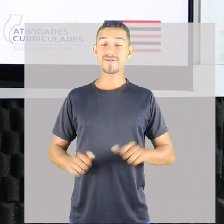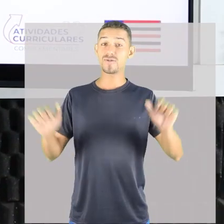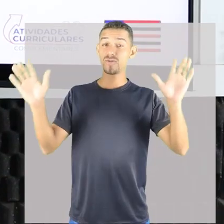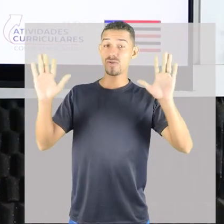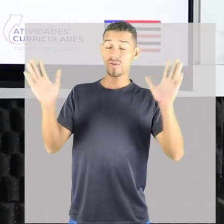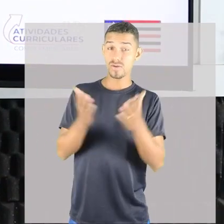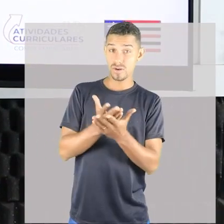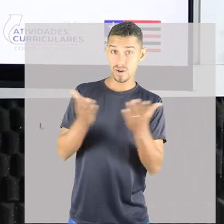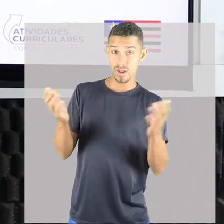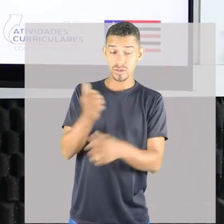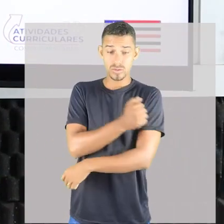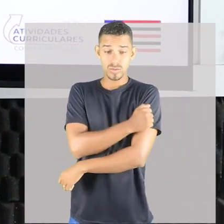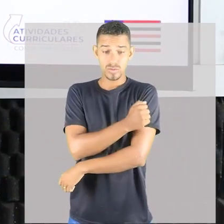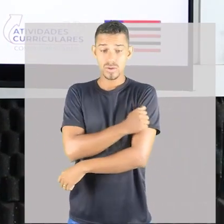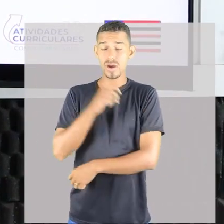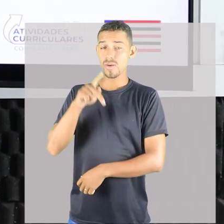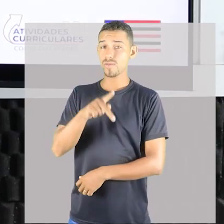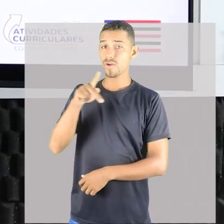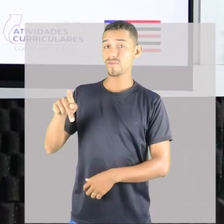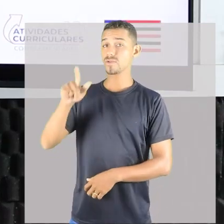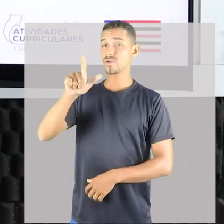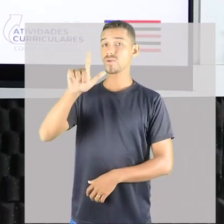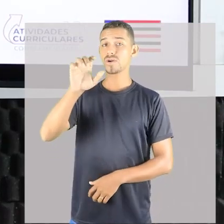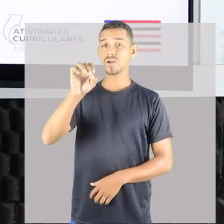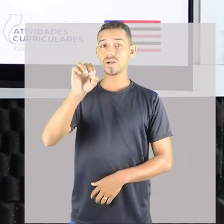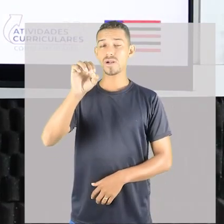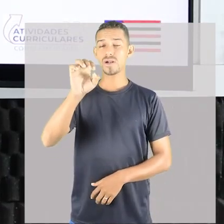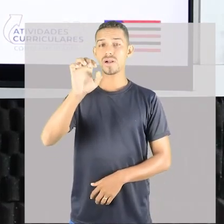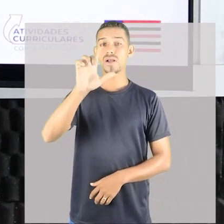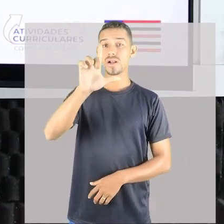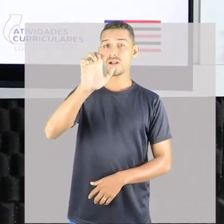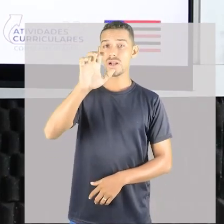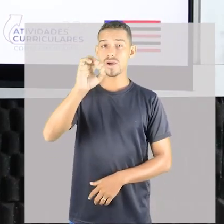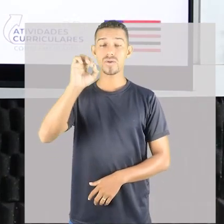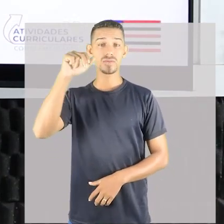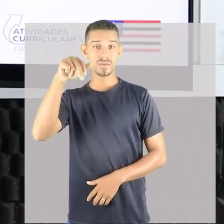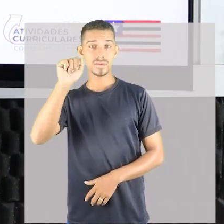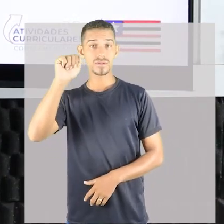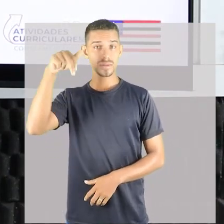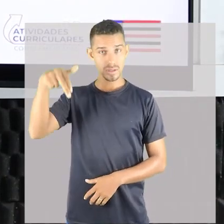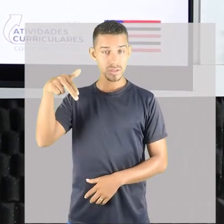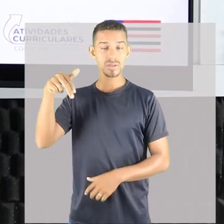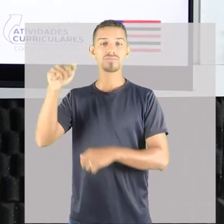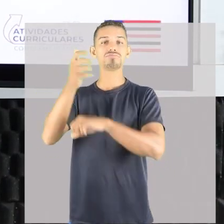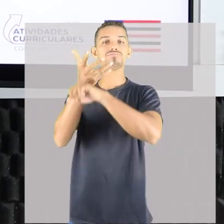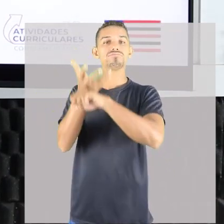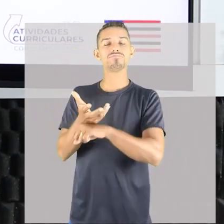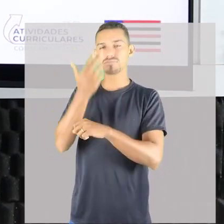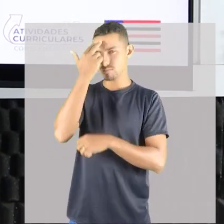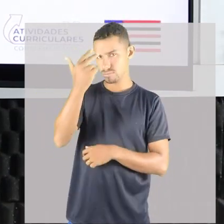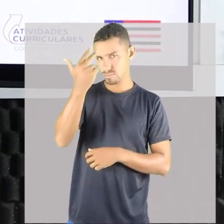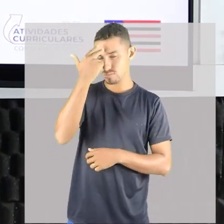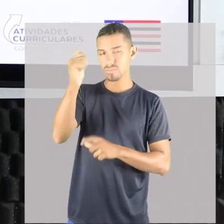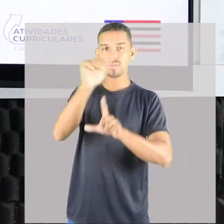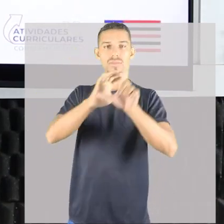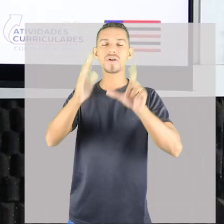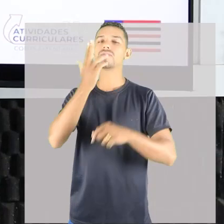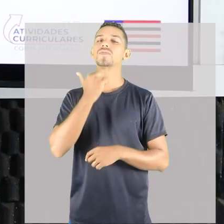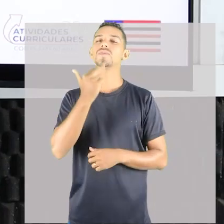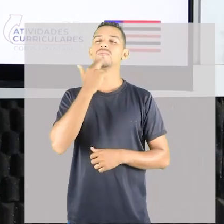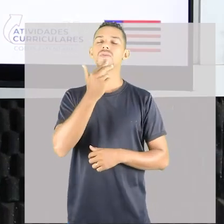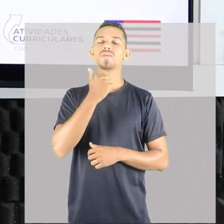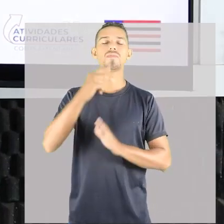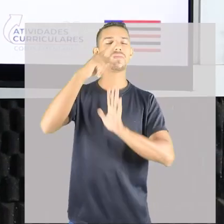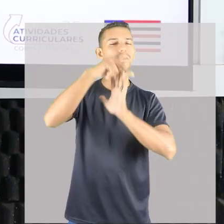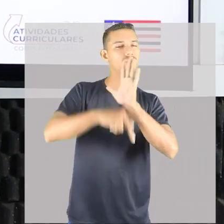Olá, estudante, professor Leonan Rodrigues de História, aqui na plataforma Gonçalves Dias, com as atividades curriculares complementares, uma iniciativa